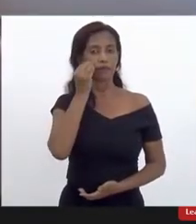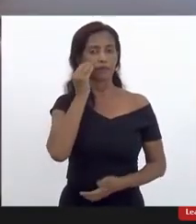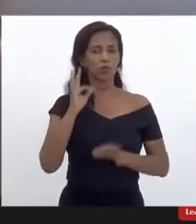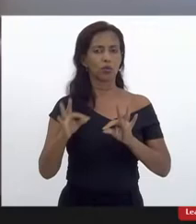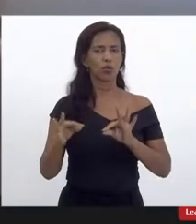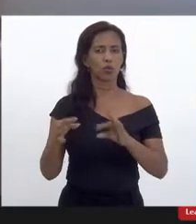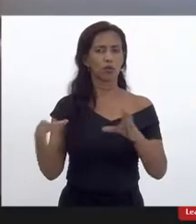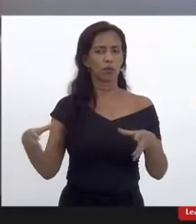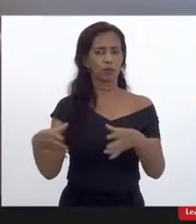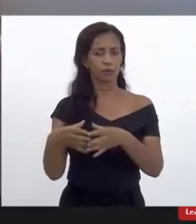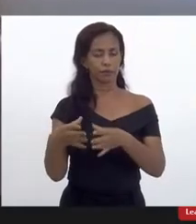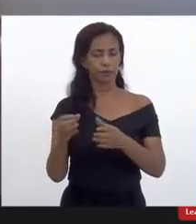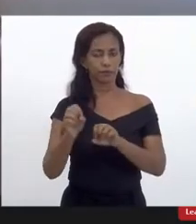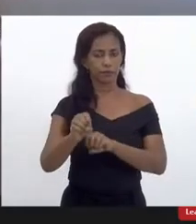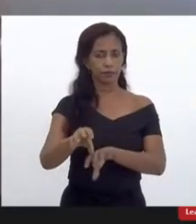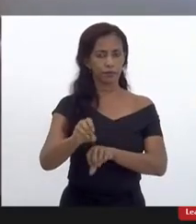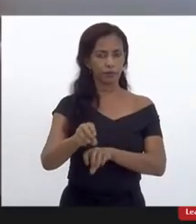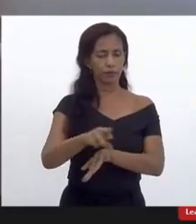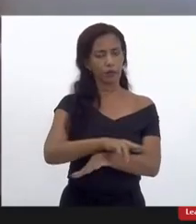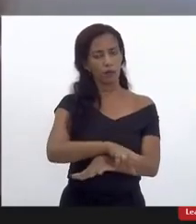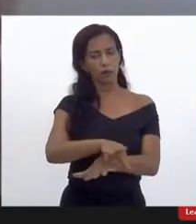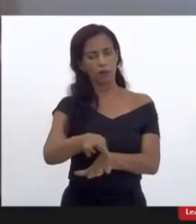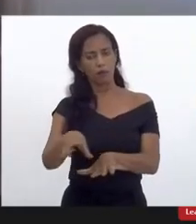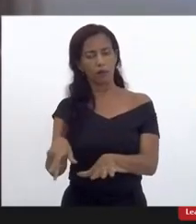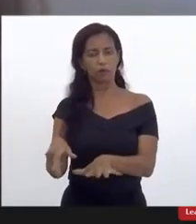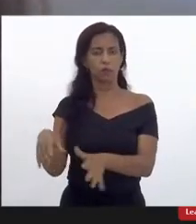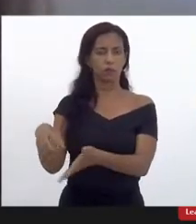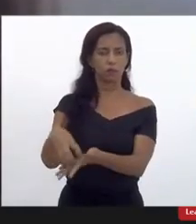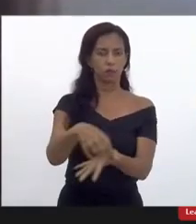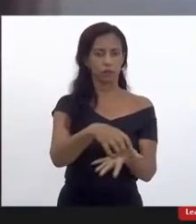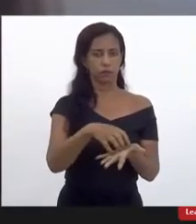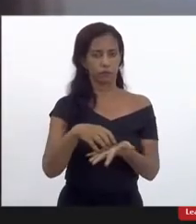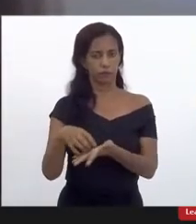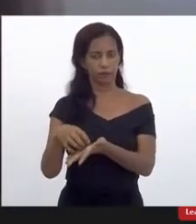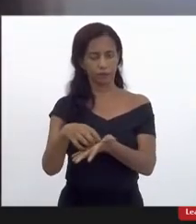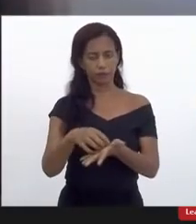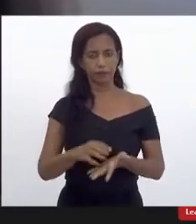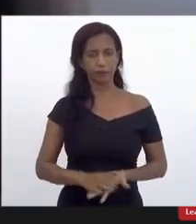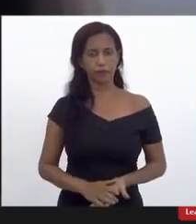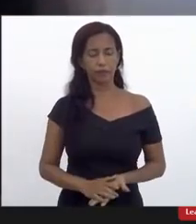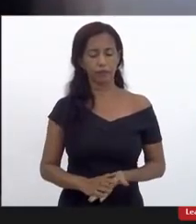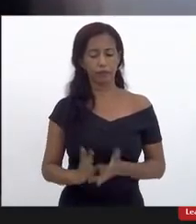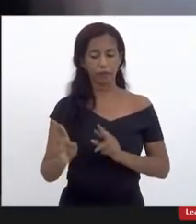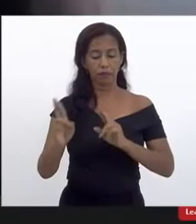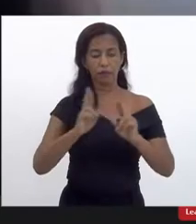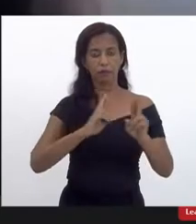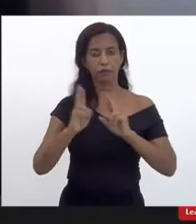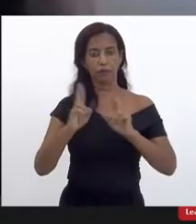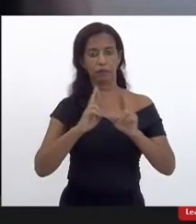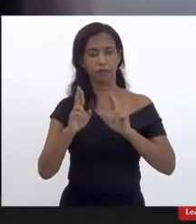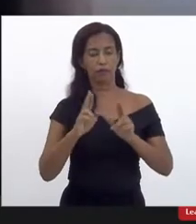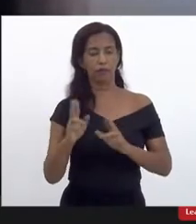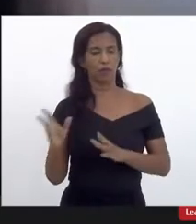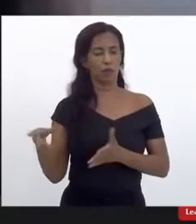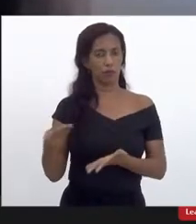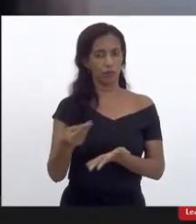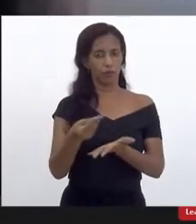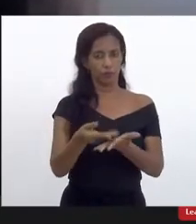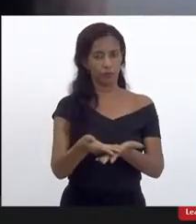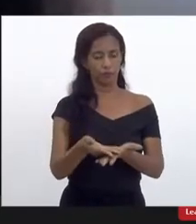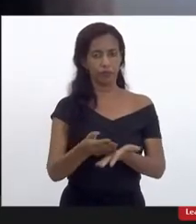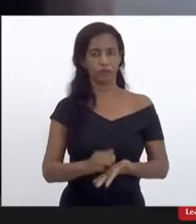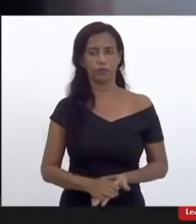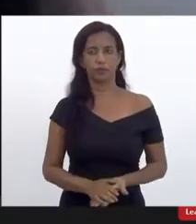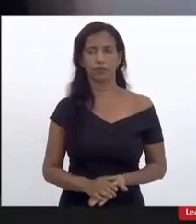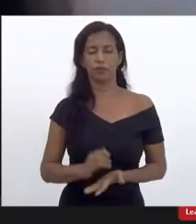comunidade escolar nos seus diversos setores. Com relação ao que foi colocado,